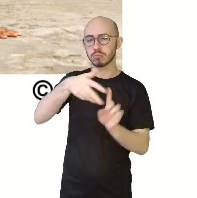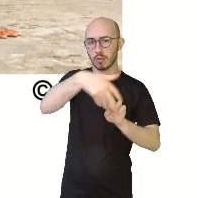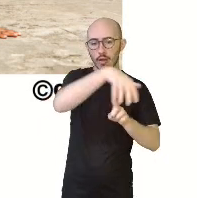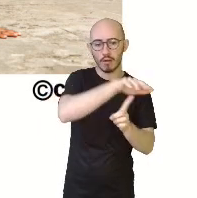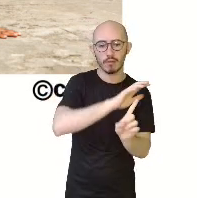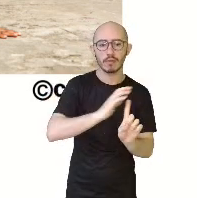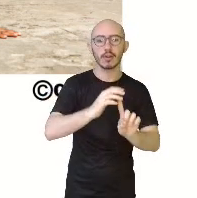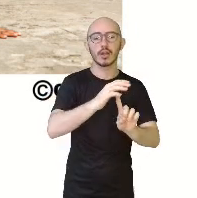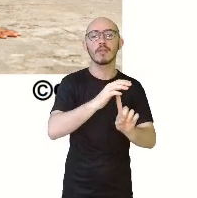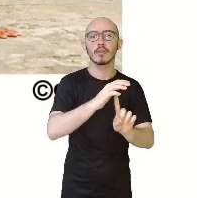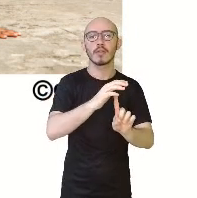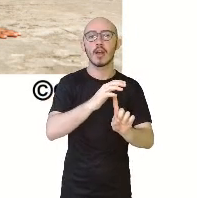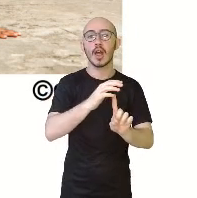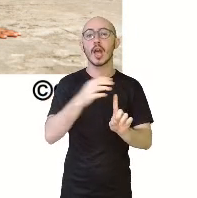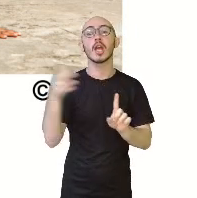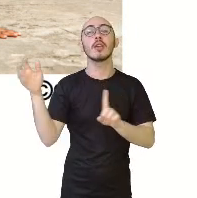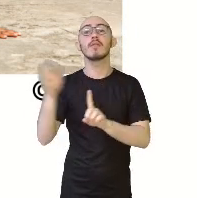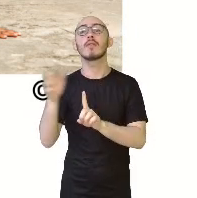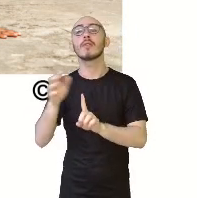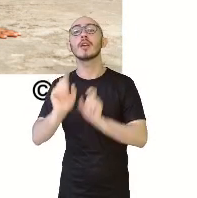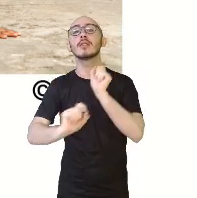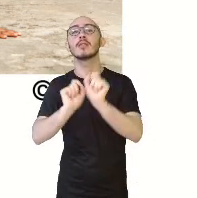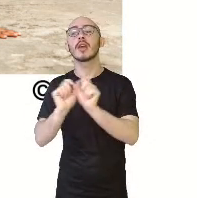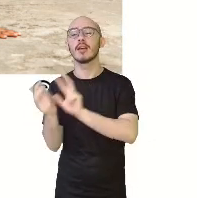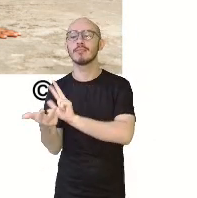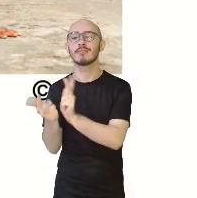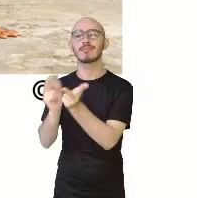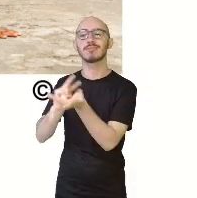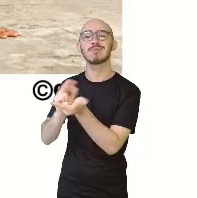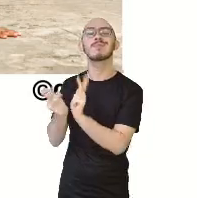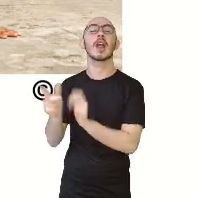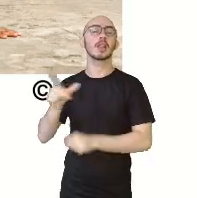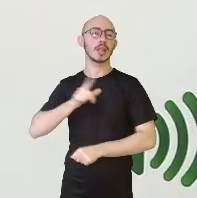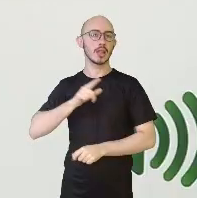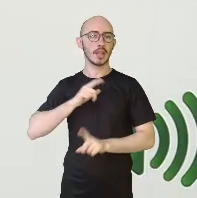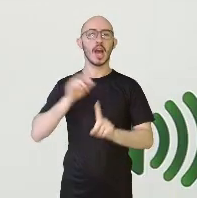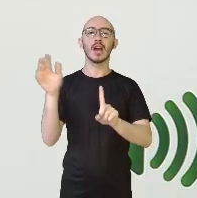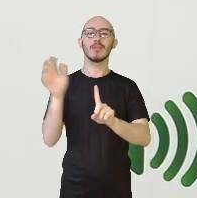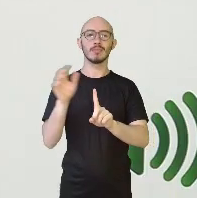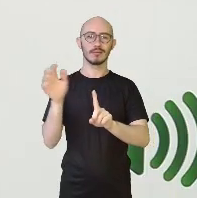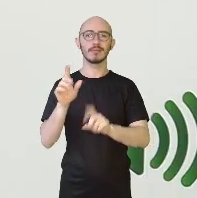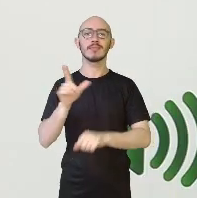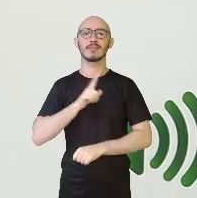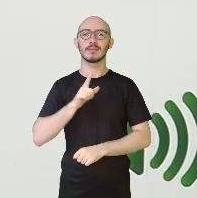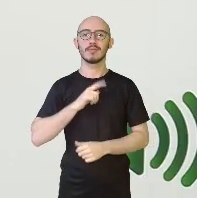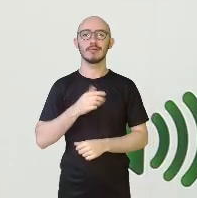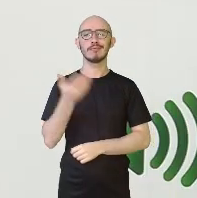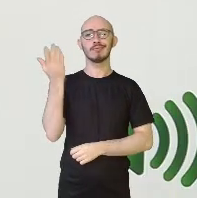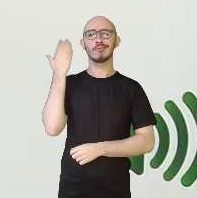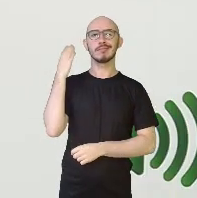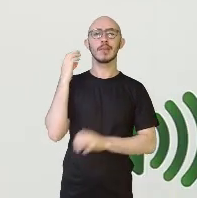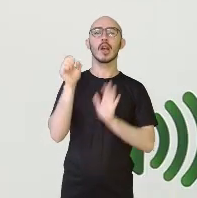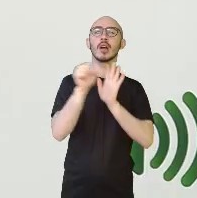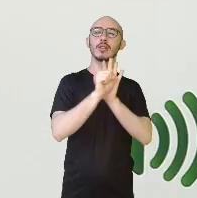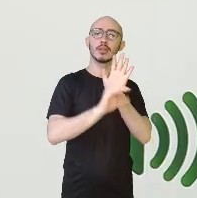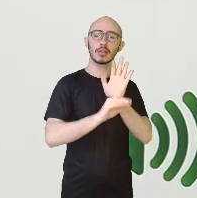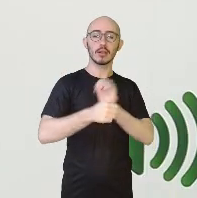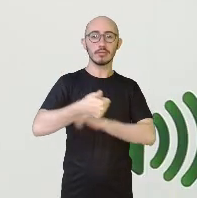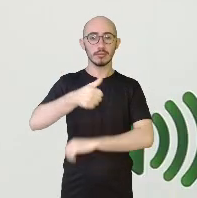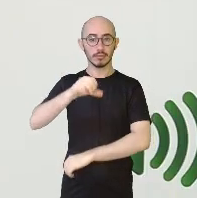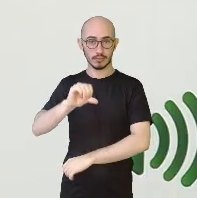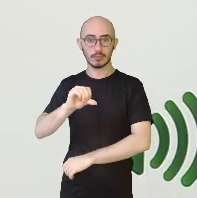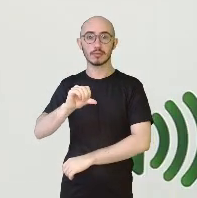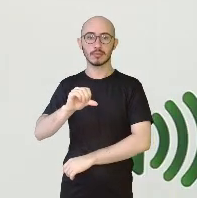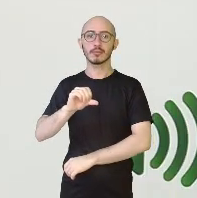a relação do passo do frevo com a capoeira. Então, os capoeiristas, no início, lá no século XIX, eles